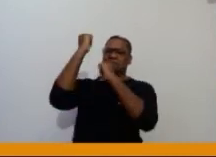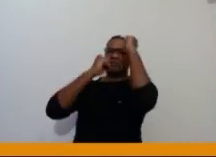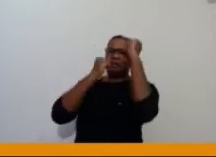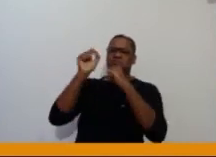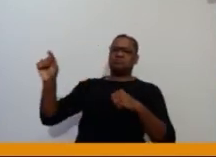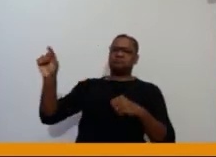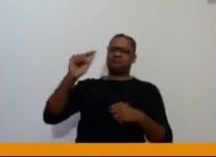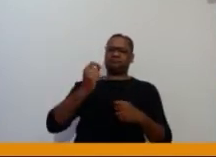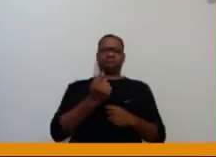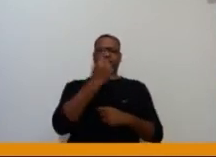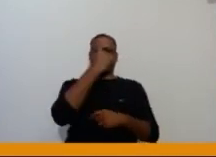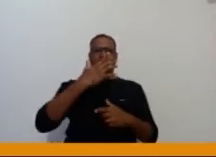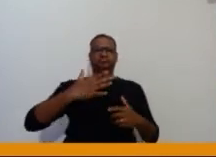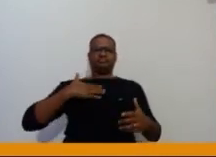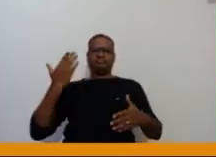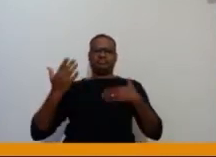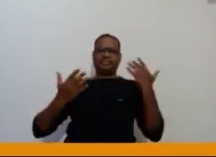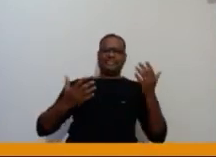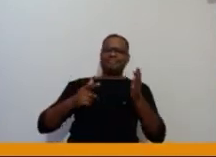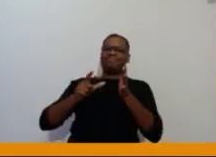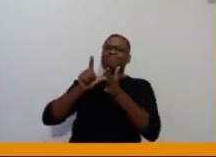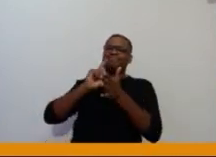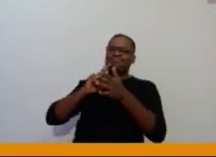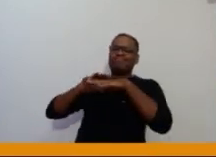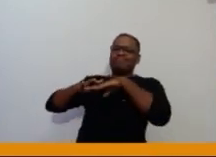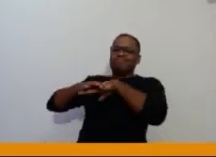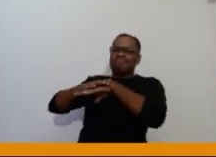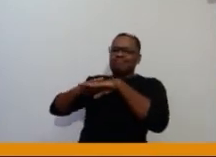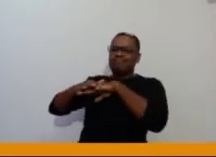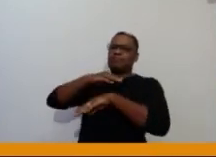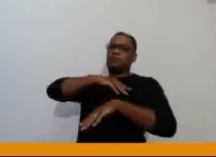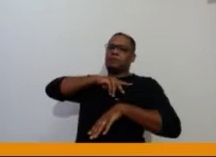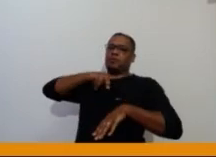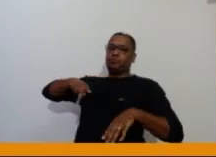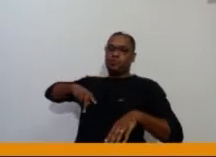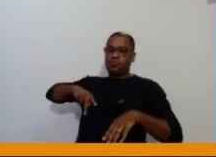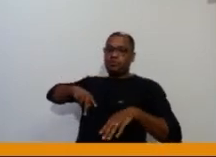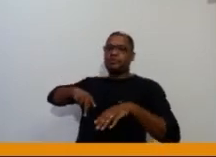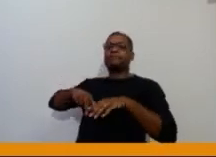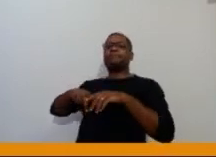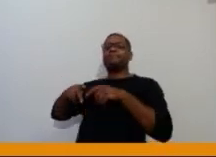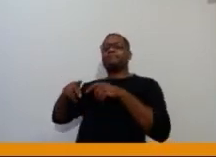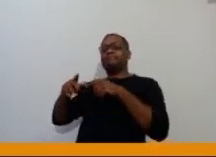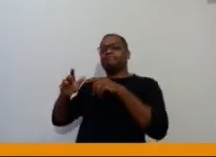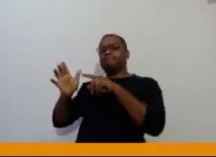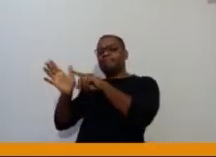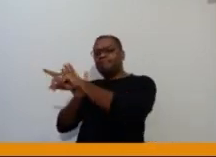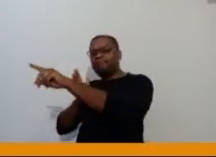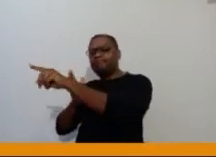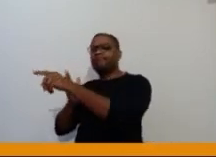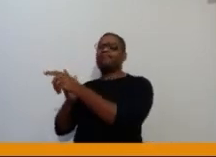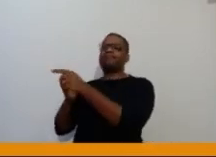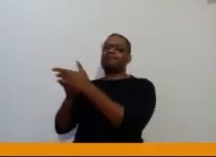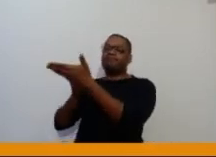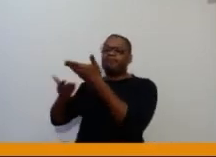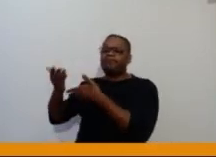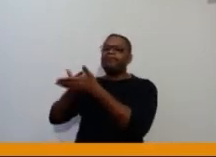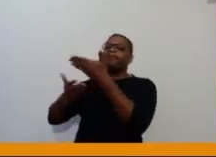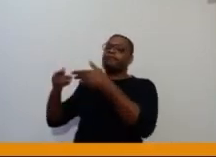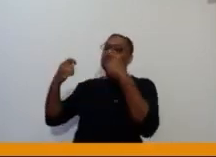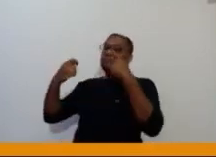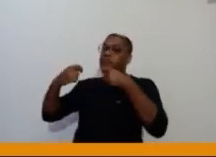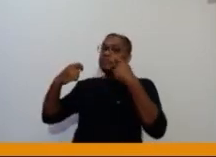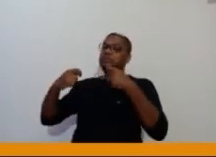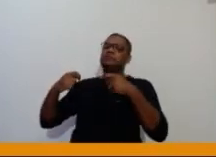gente teve que fazer um trabalho junto ao Ministério Público Federal, né, e mostrar o seguinte,